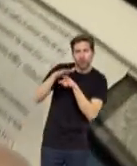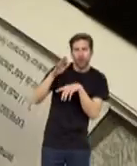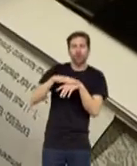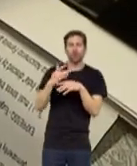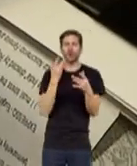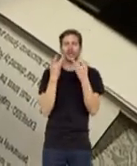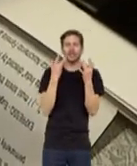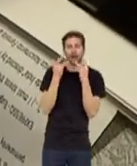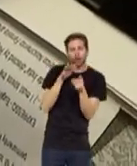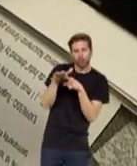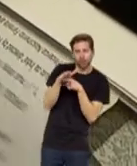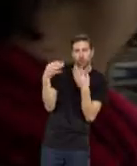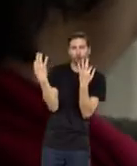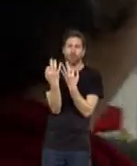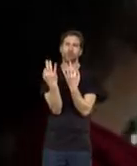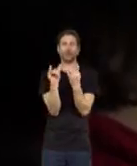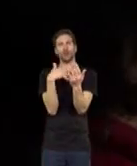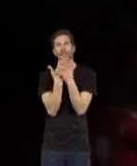espetáculo.